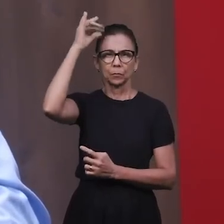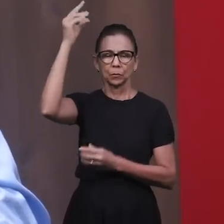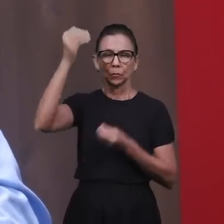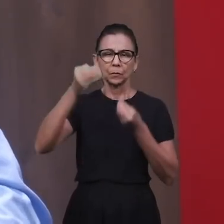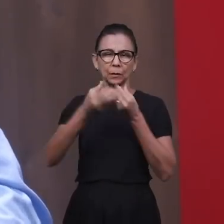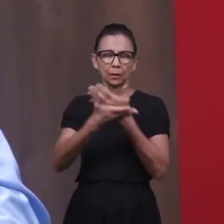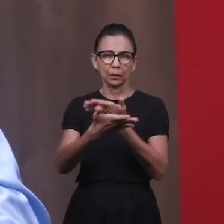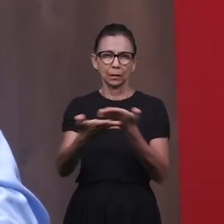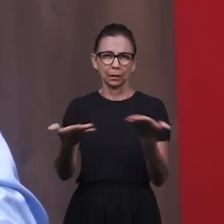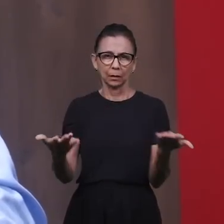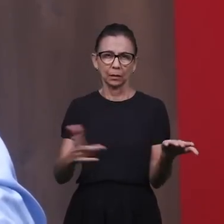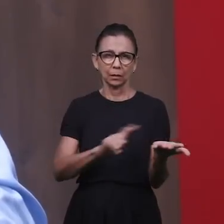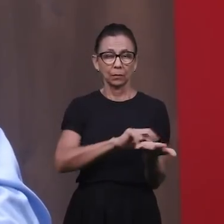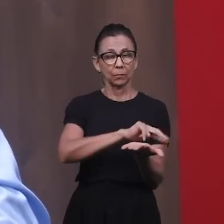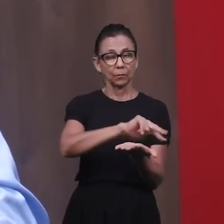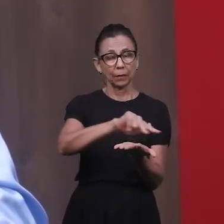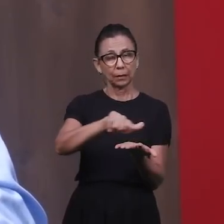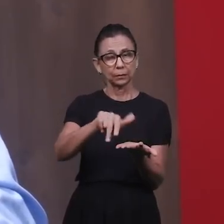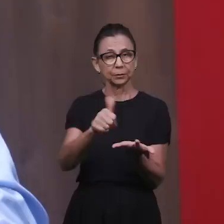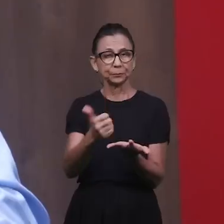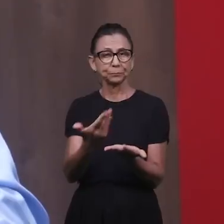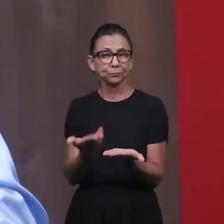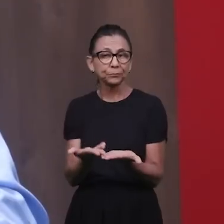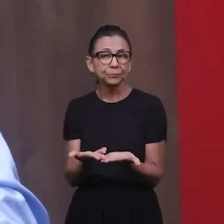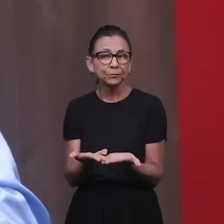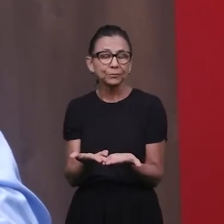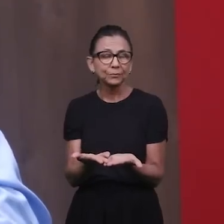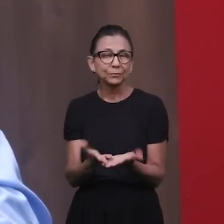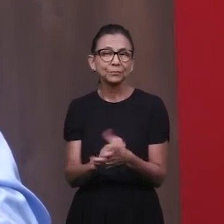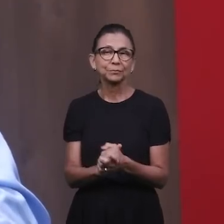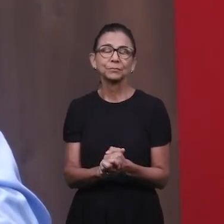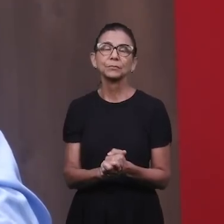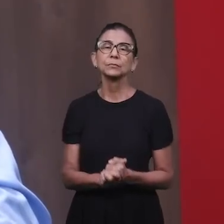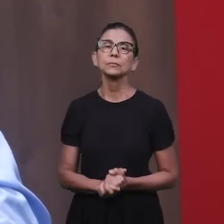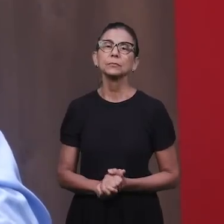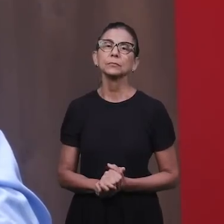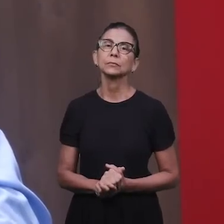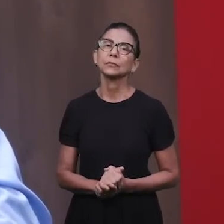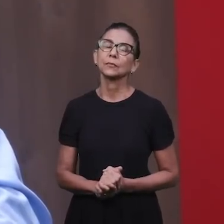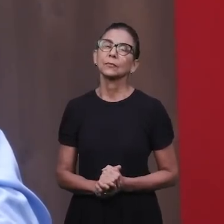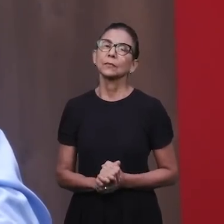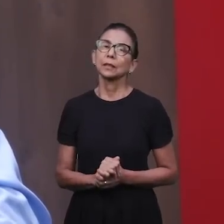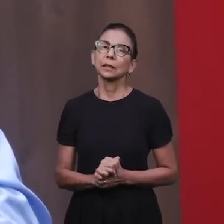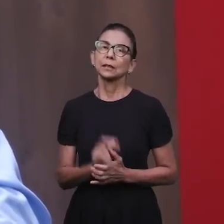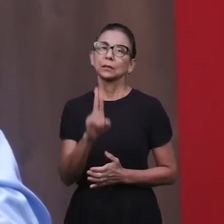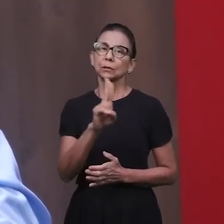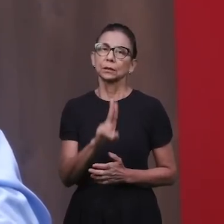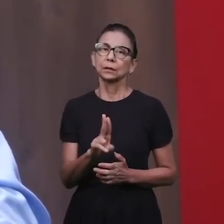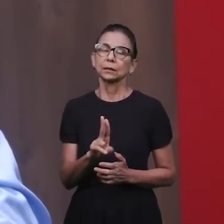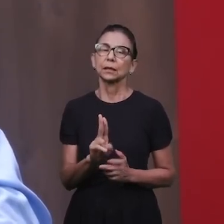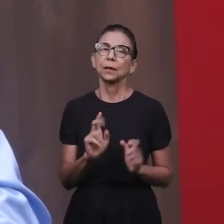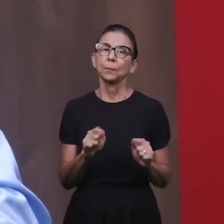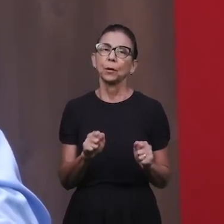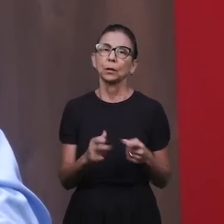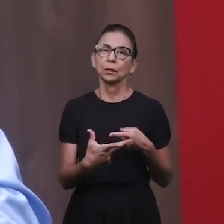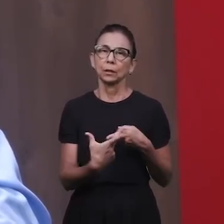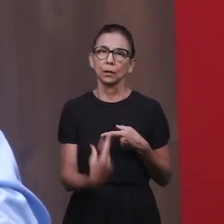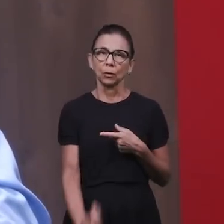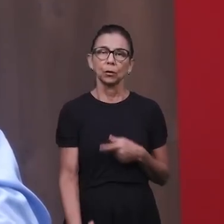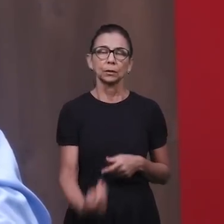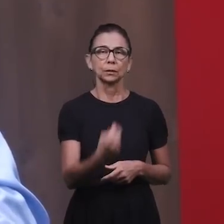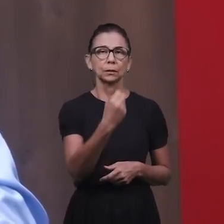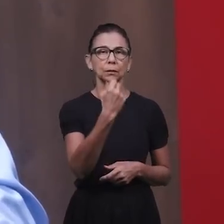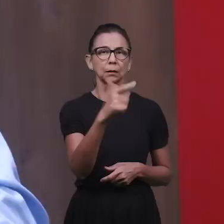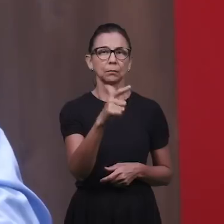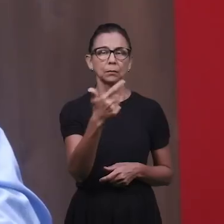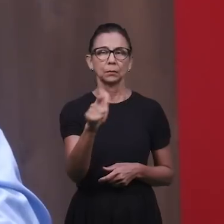armas, e contra elas não há derrota. se você aprender a tomar